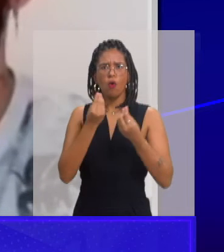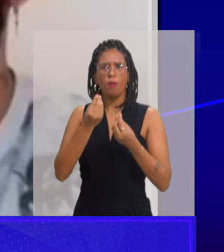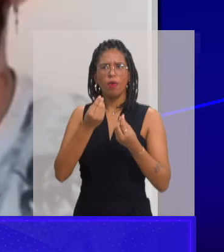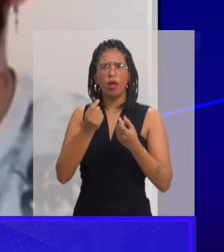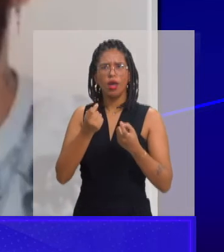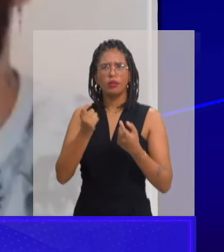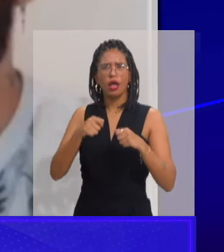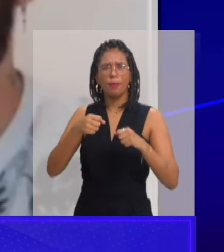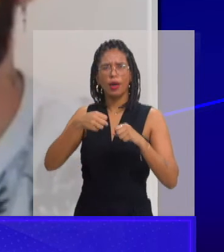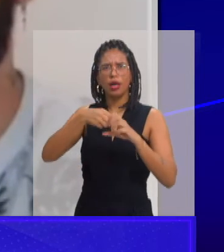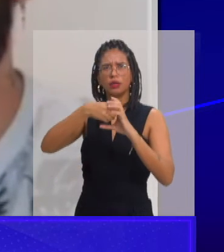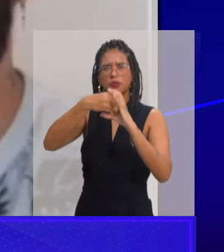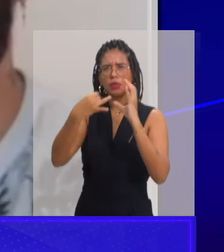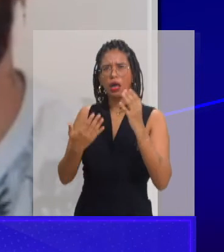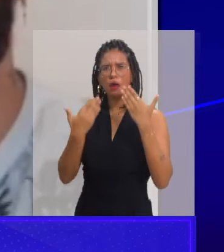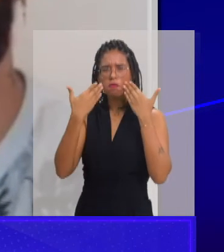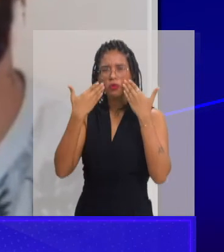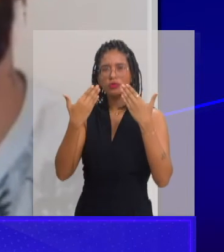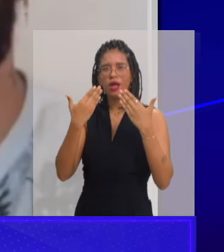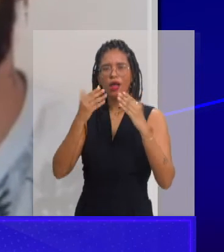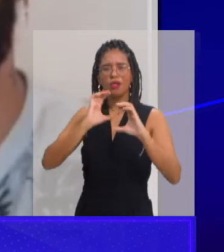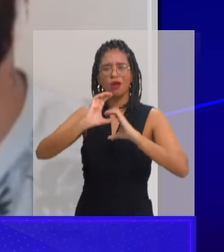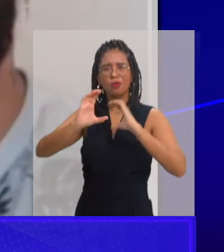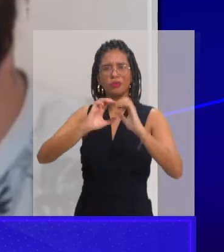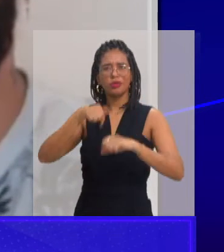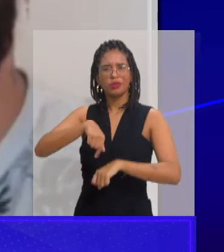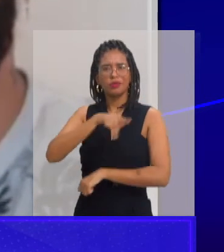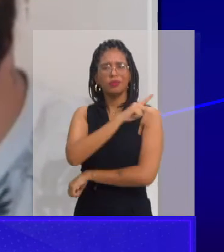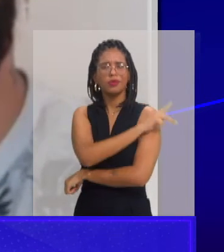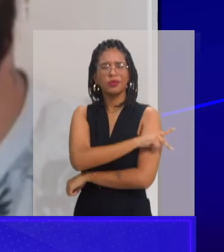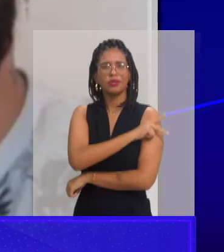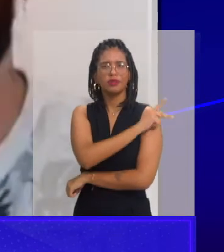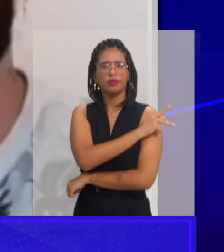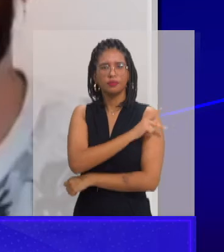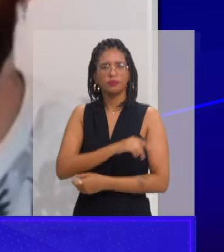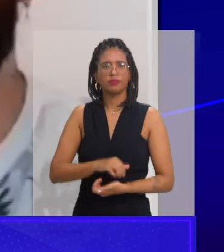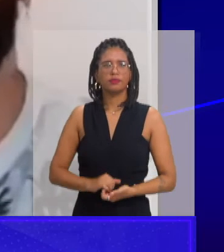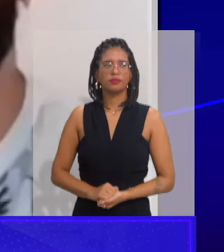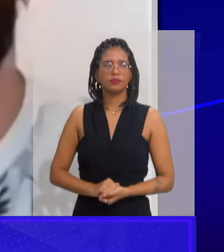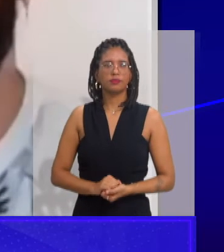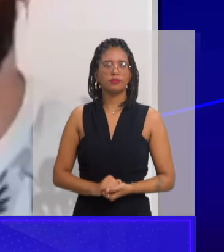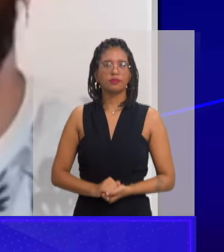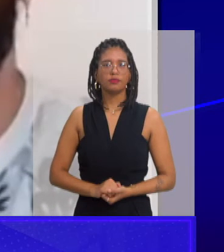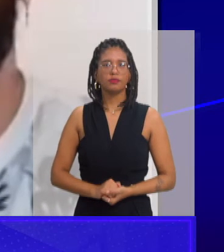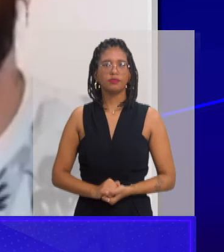cara da comunicação piauiense, de que forma seria, Jada?